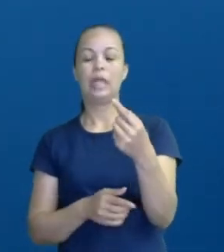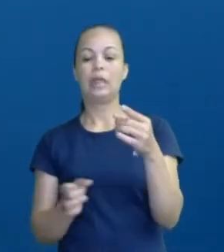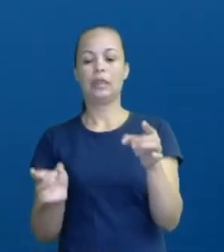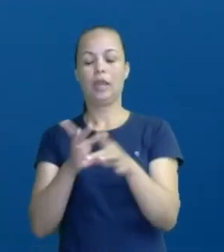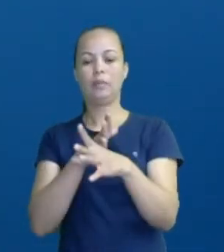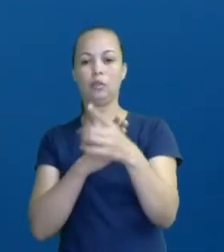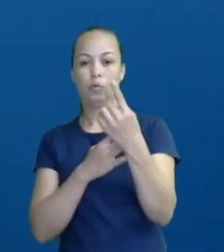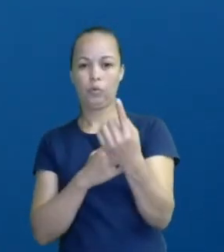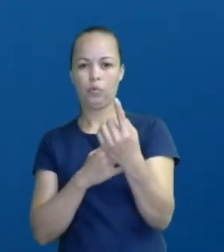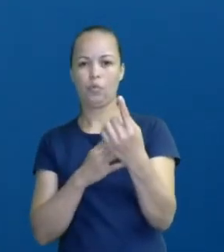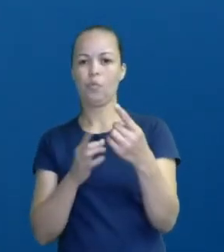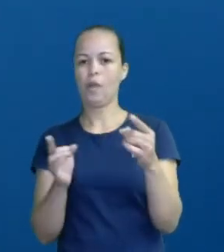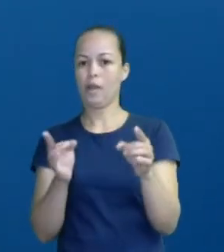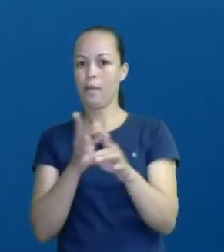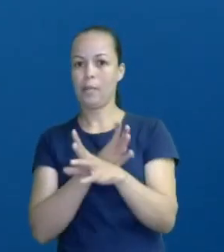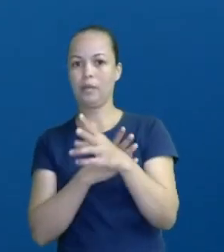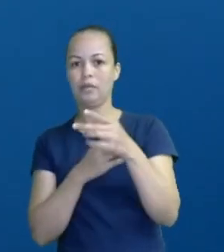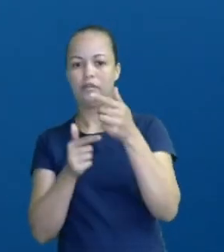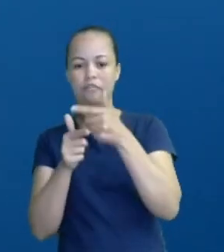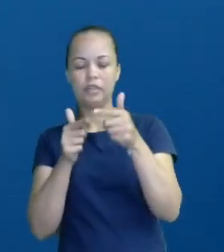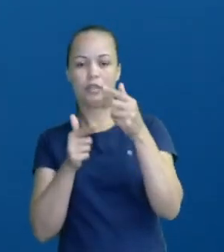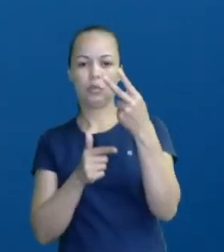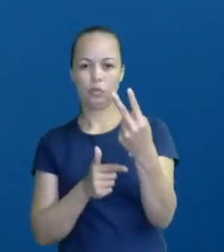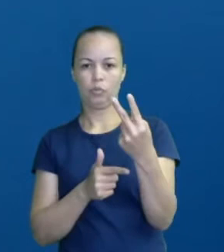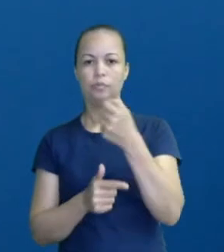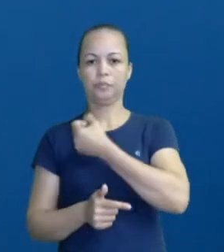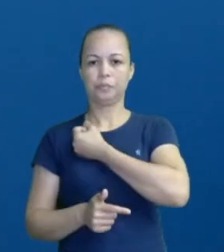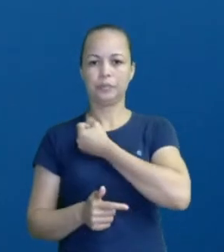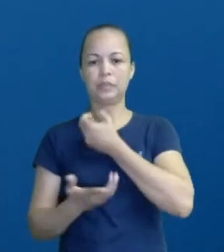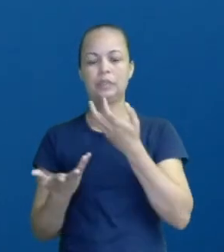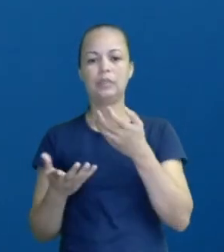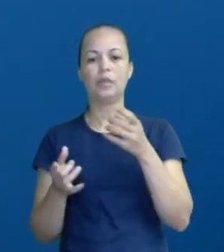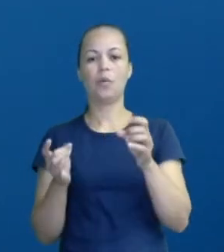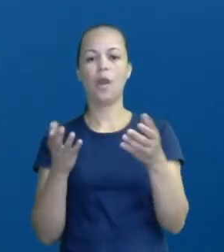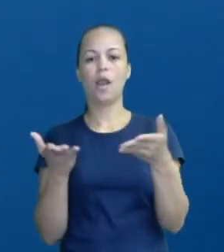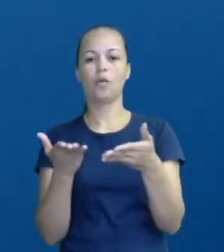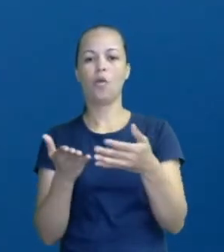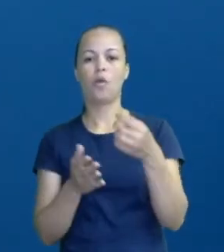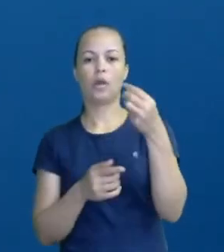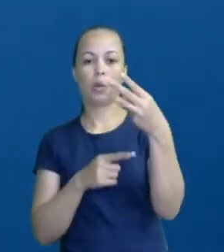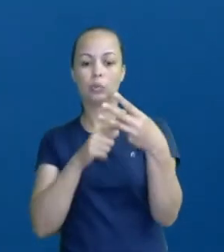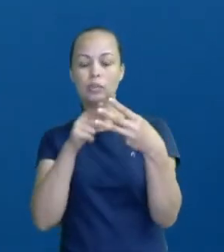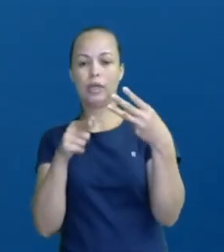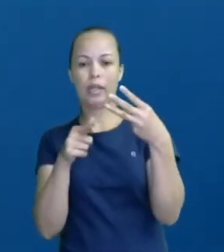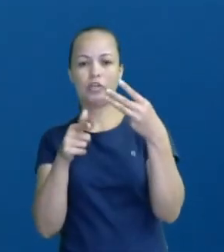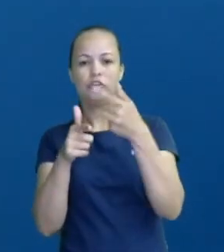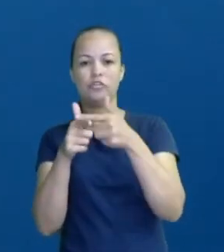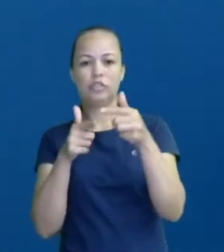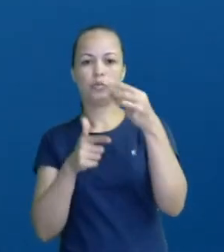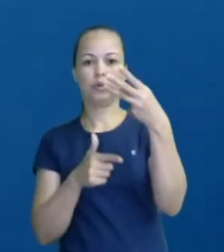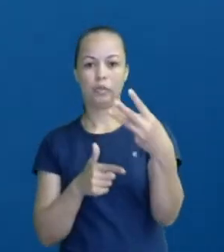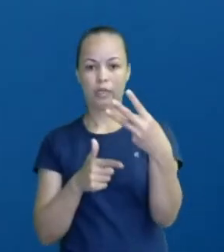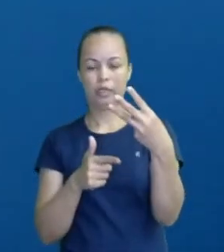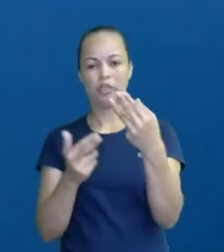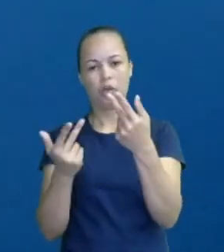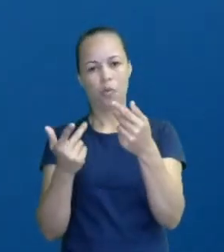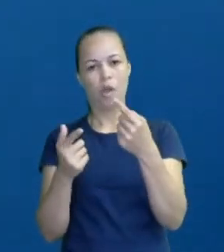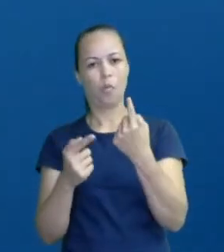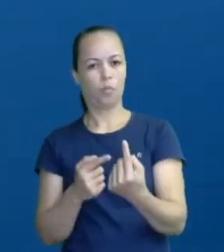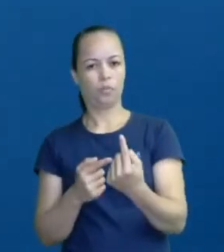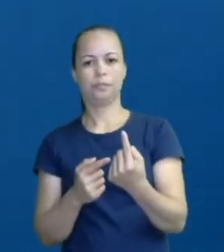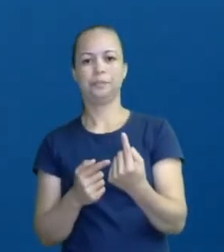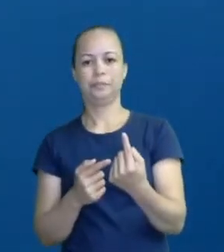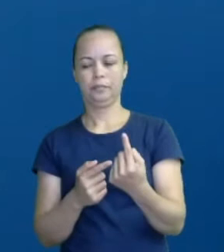em 1, acabei de dividir o número 2. Agora eu vou dividir o número 3. 3 dividido para 3 é 1.